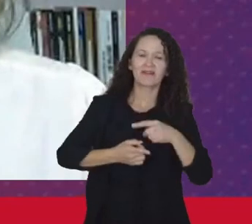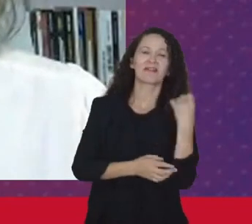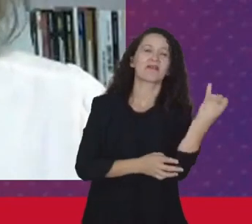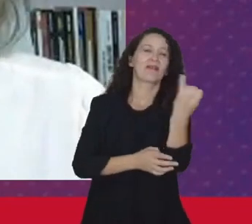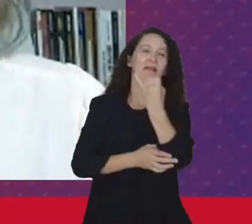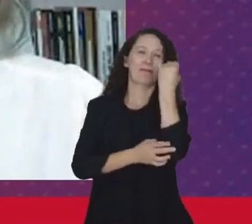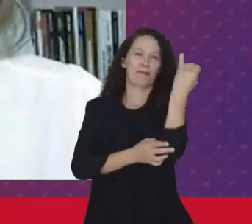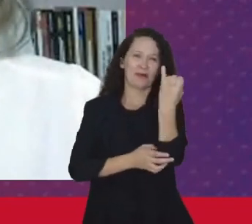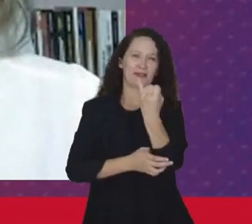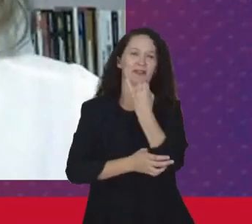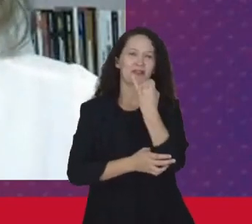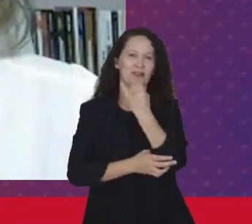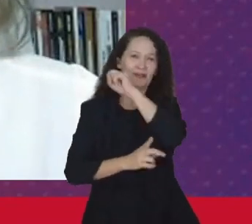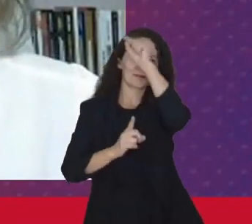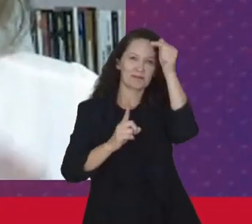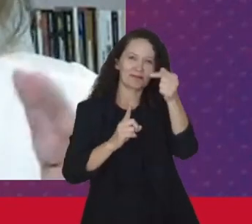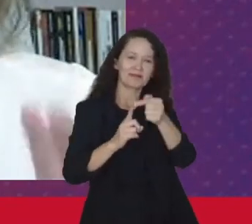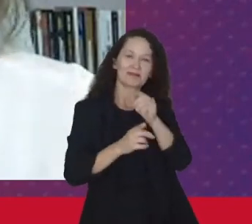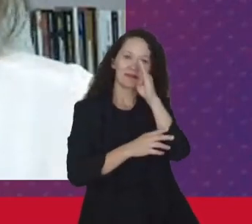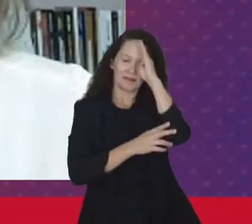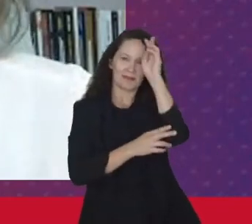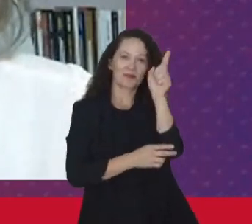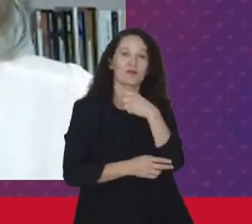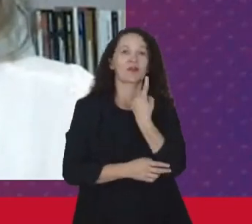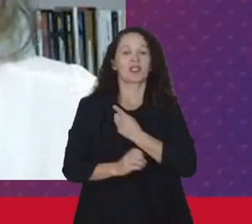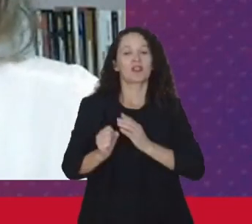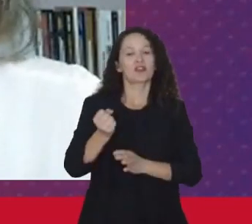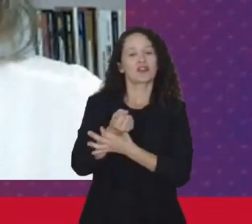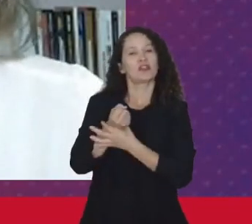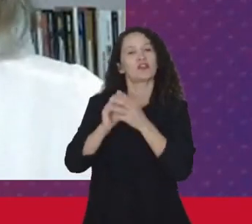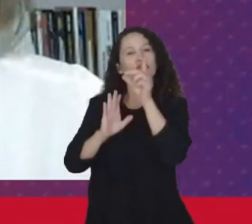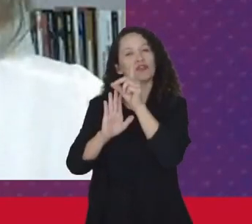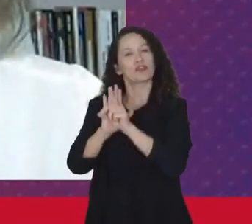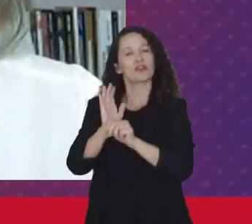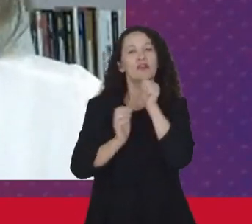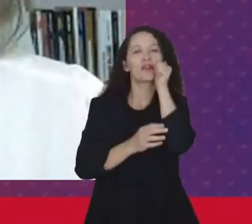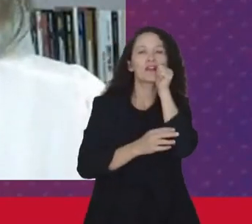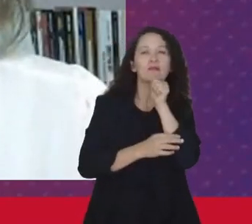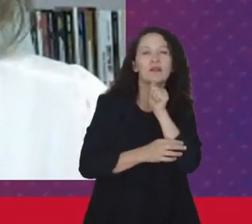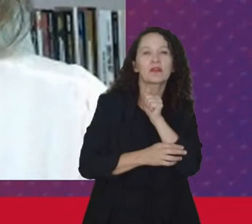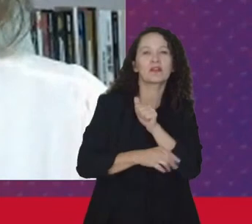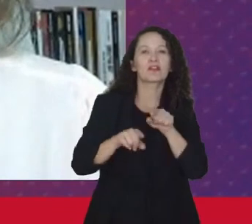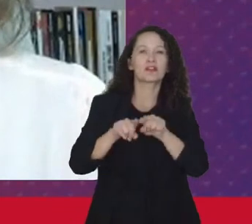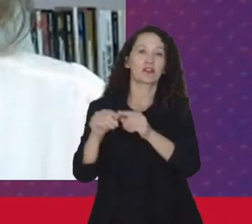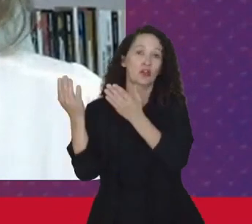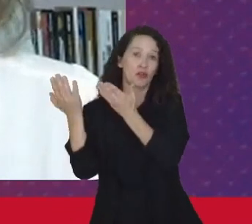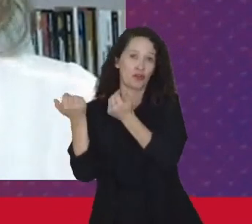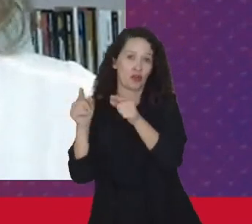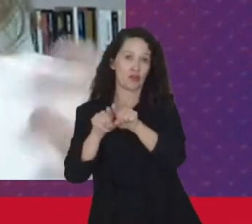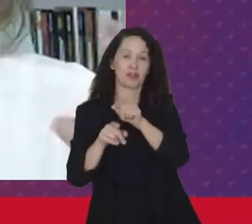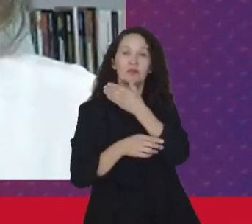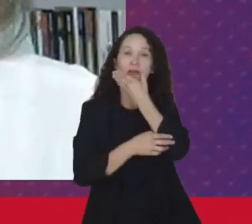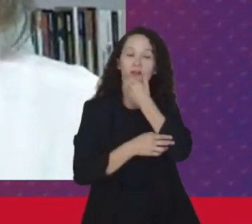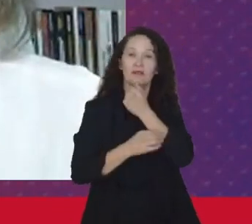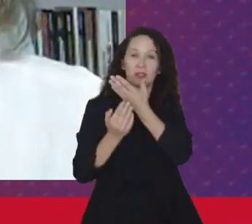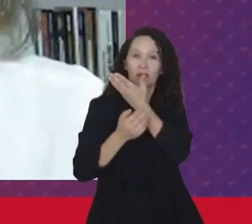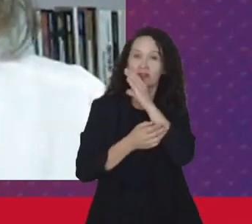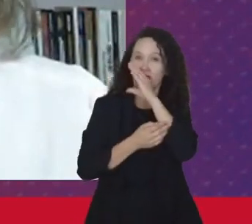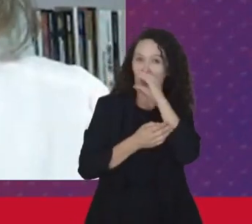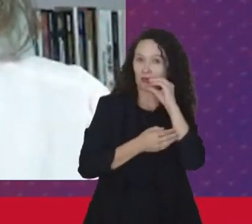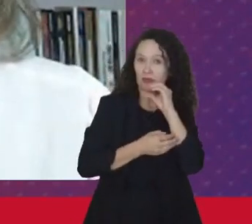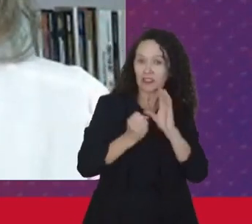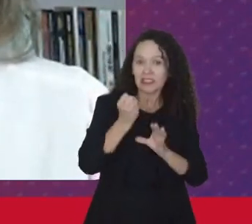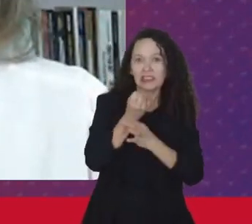uma determinante para a garantia dos direitos das meninas e das mulheres com deficiência, porque garante